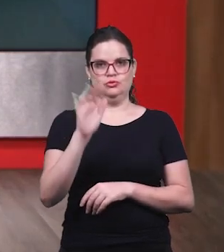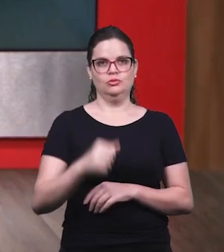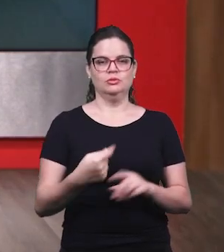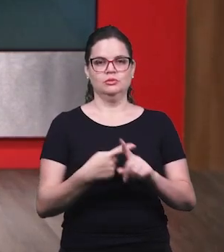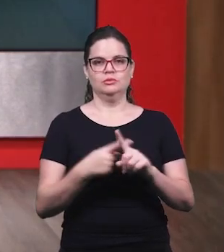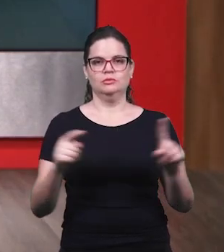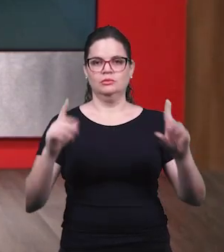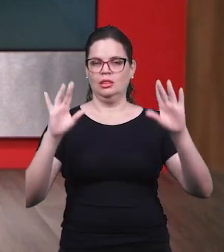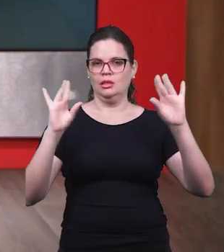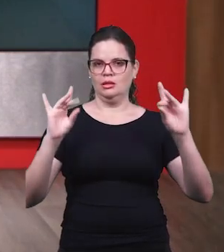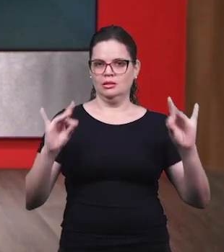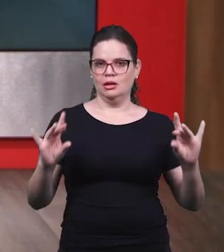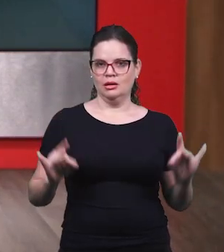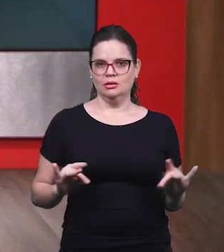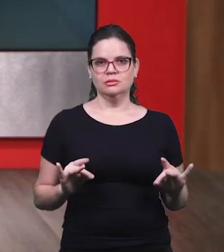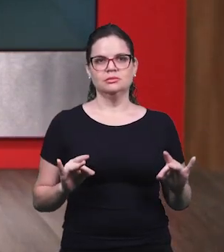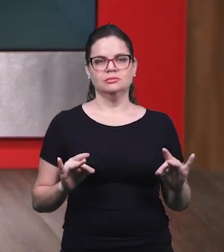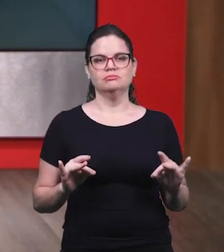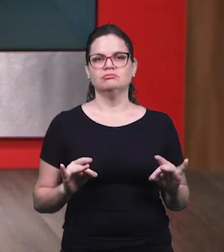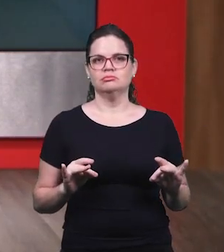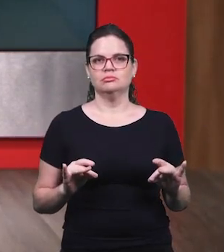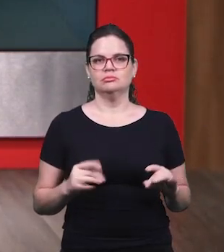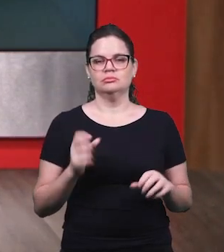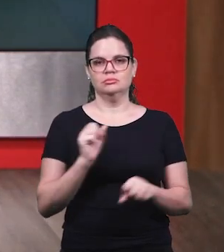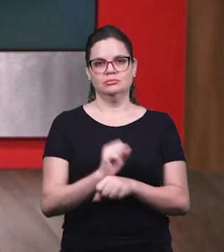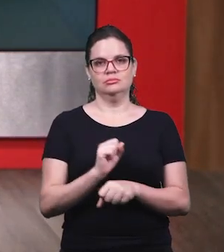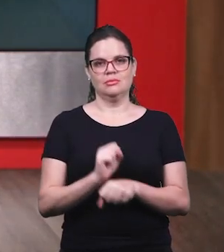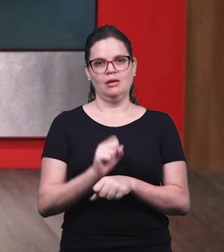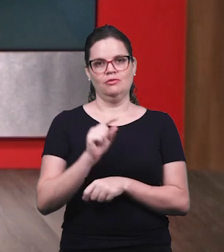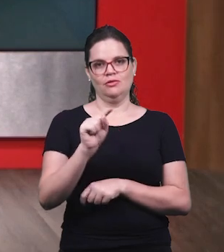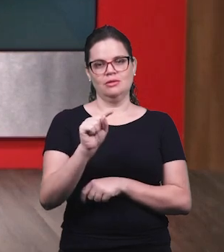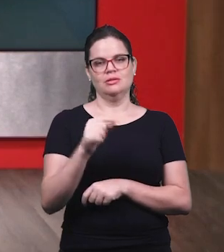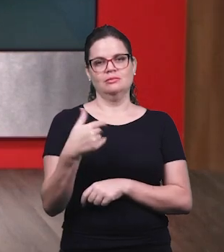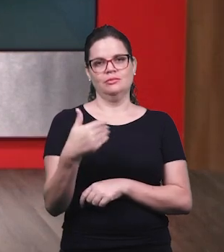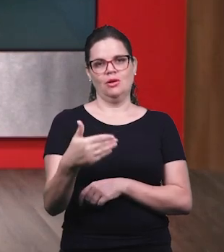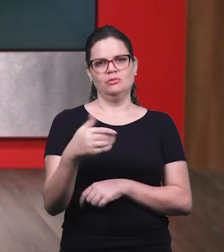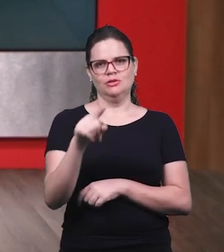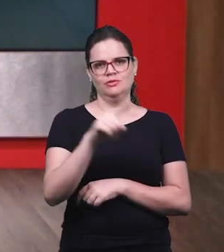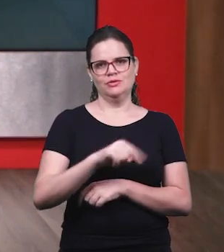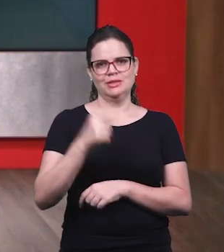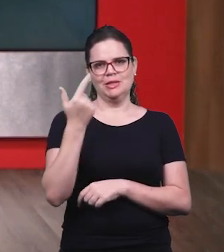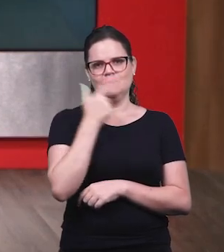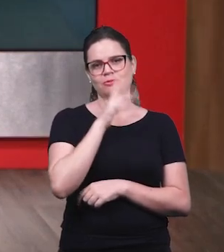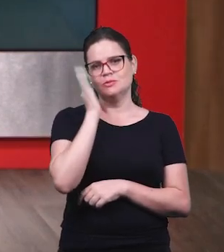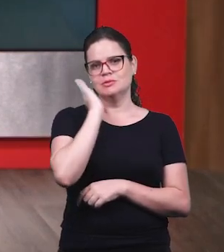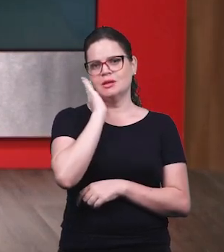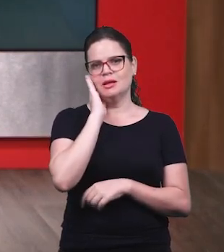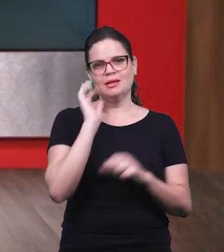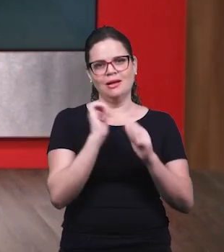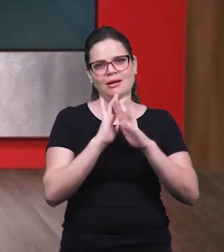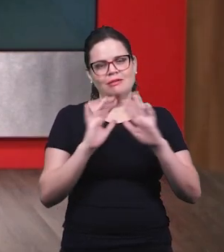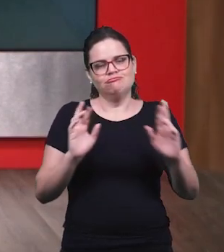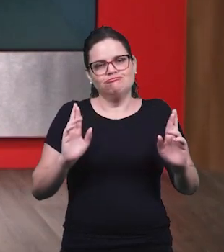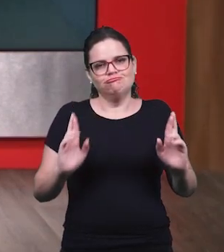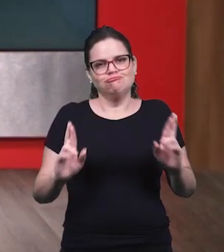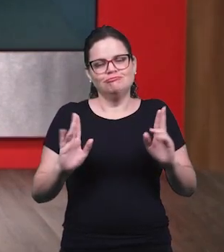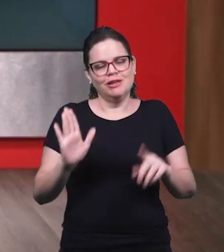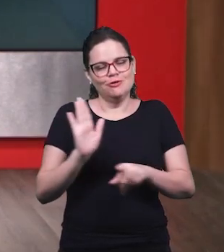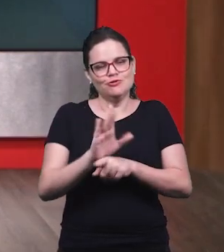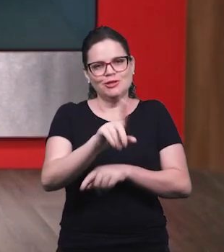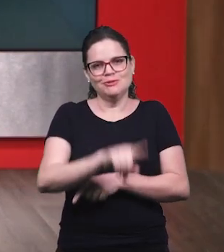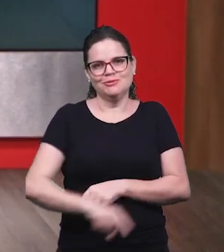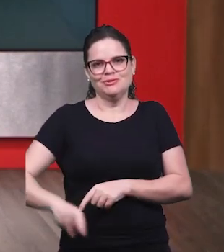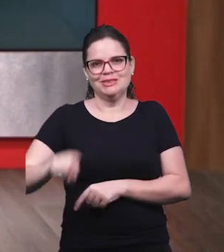mais detalhes, né? E esperamos que tenhamos contribuído com você, de alguma